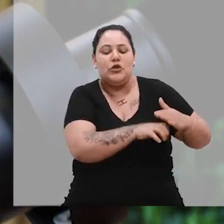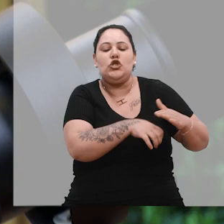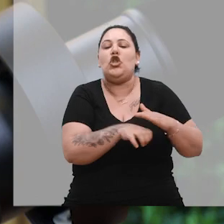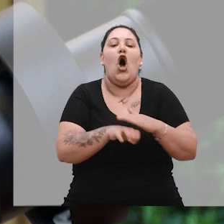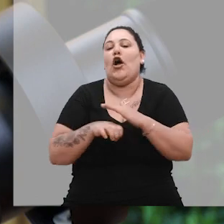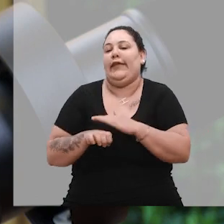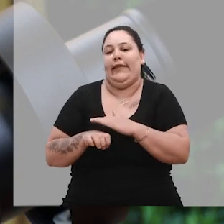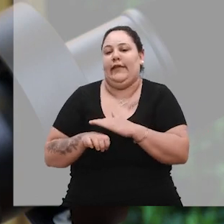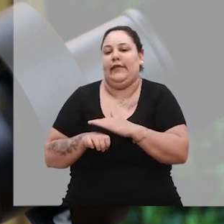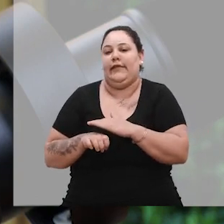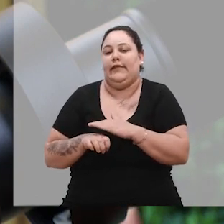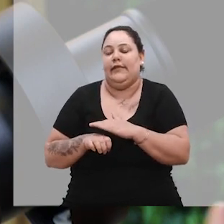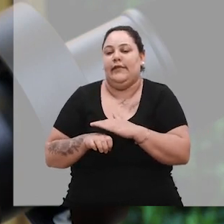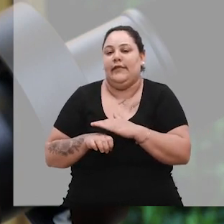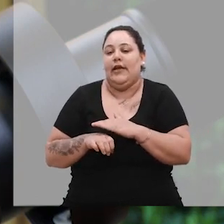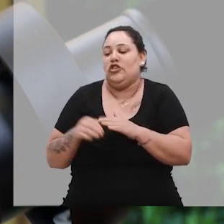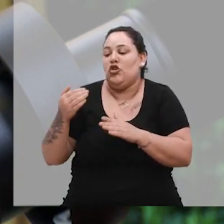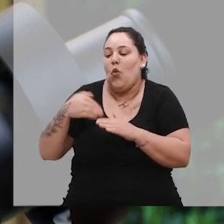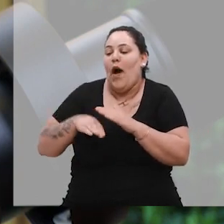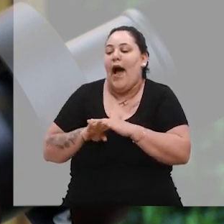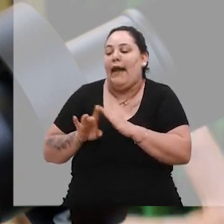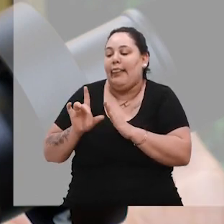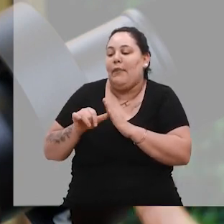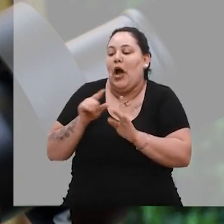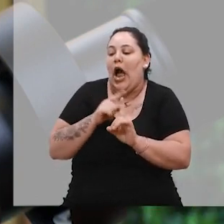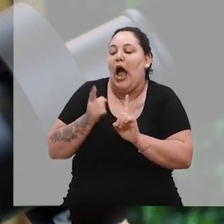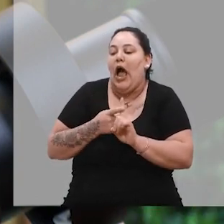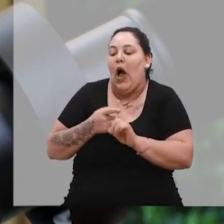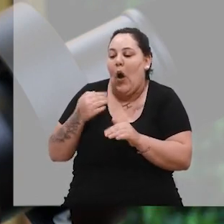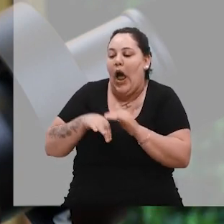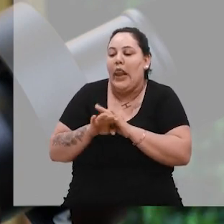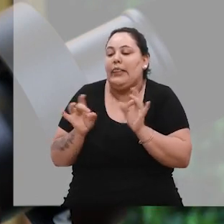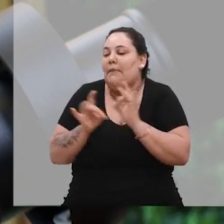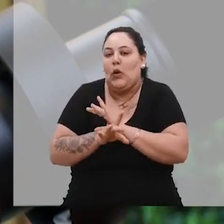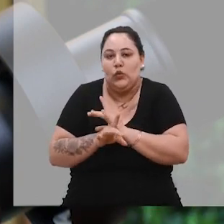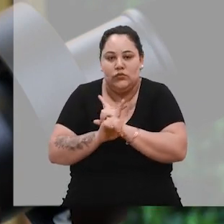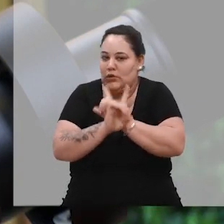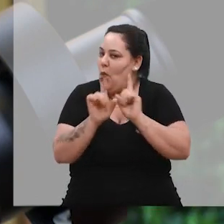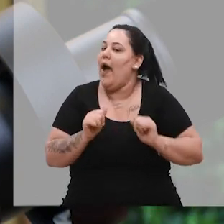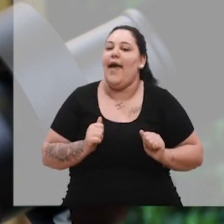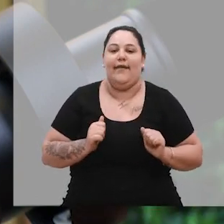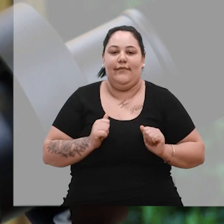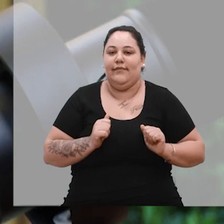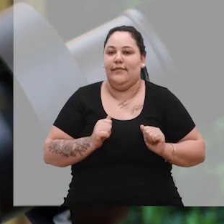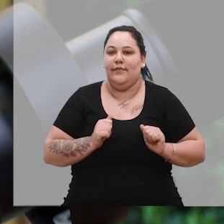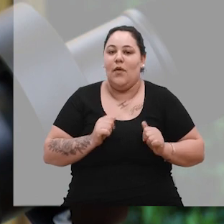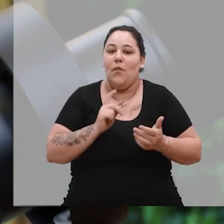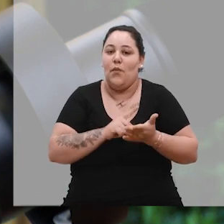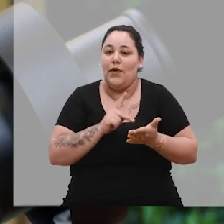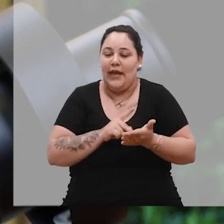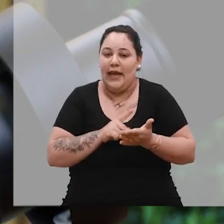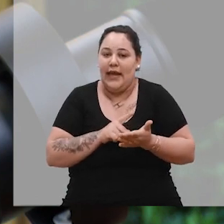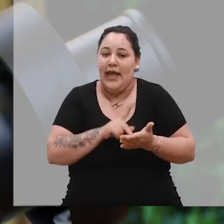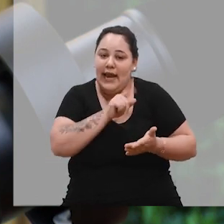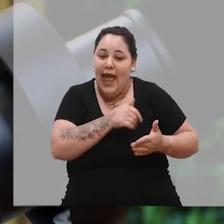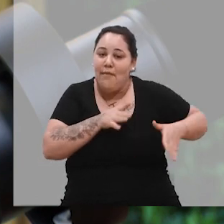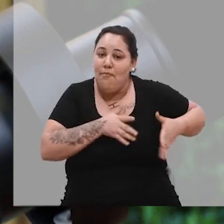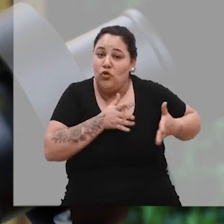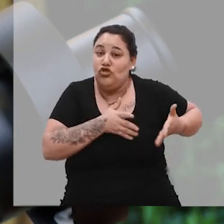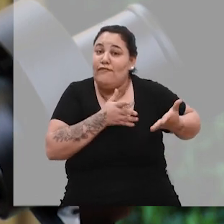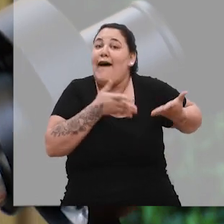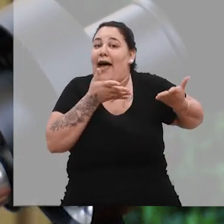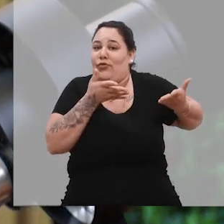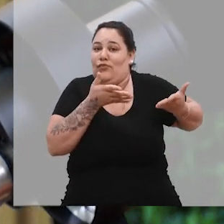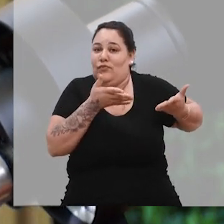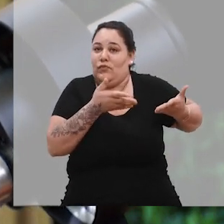um estoque para quando o bebê nasce Tá tão pronto. bom. Seria ótimo se fosse assim, mas não dá. Então, o que acontece?